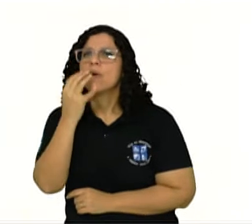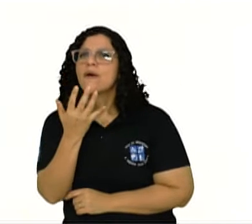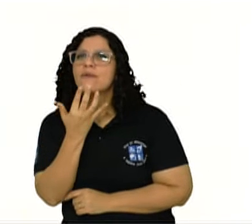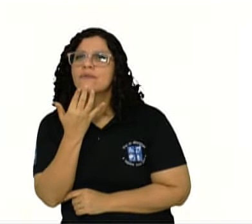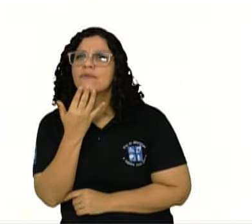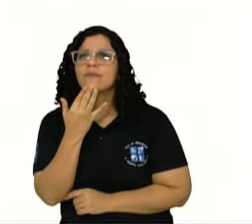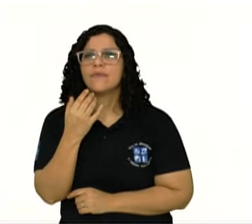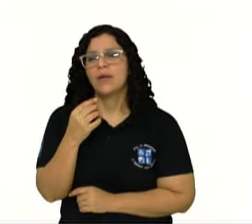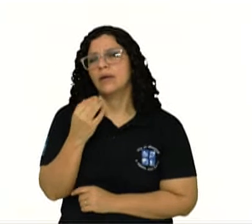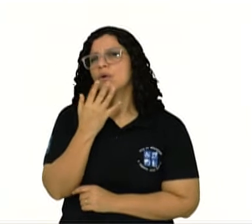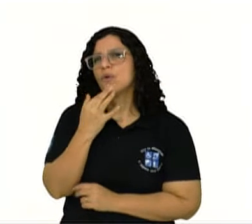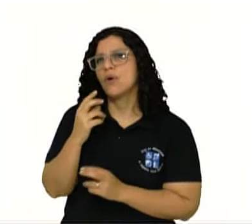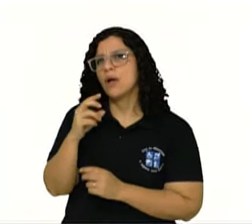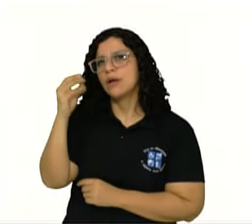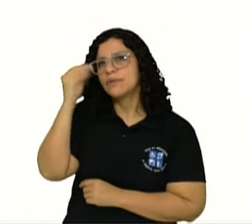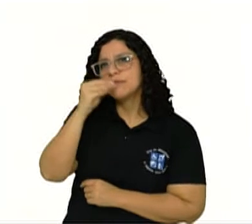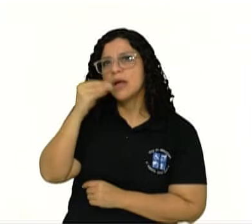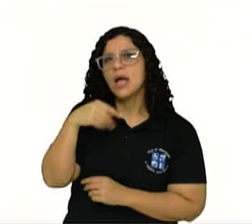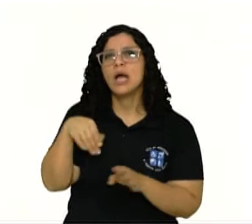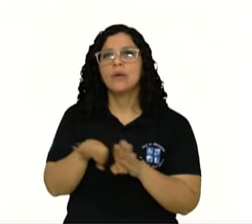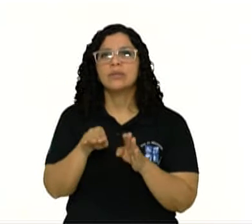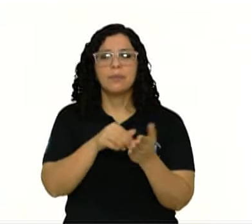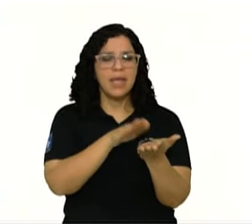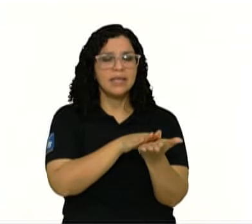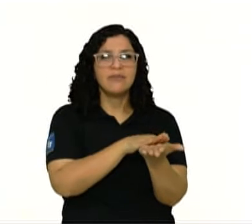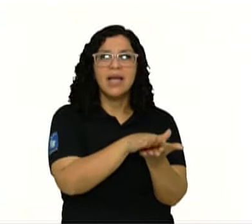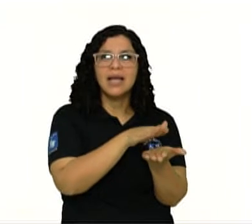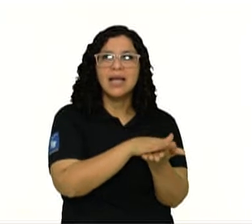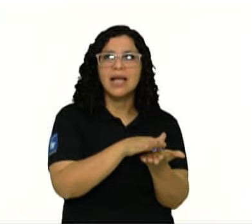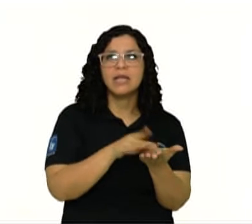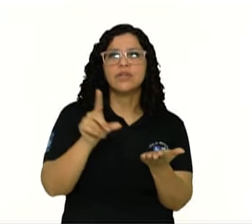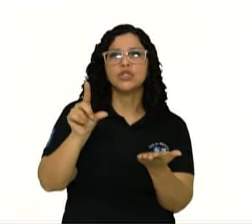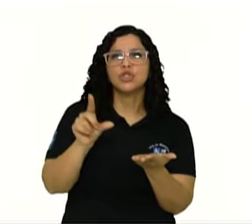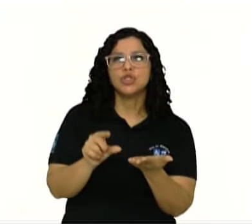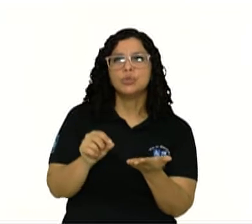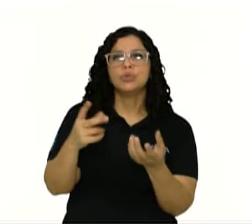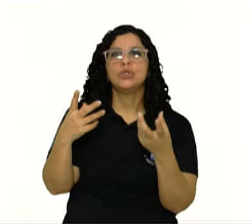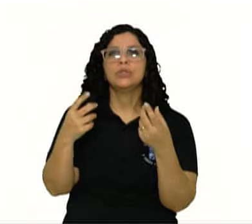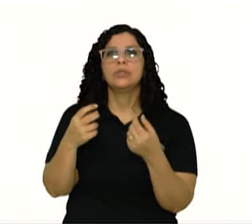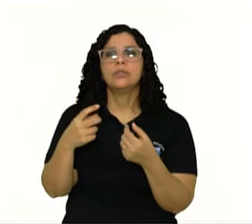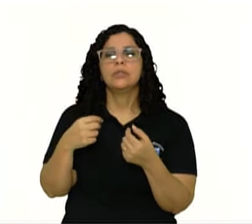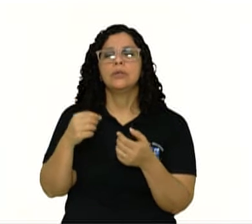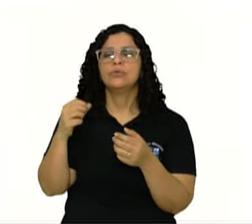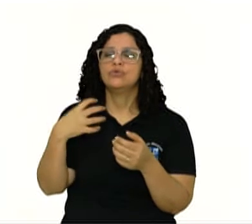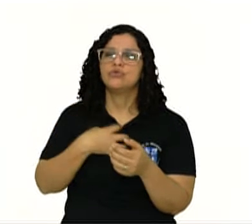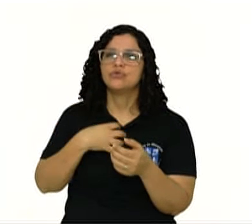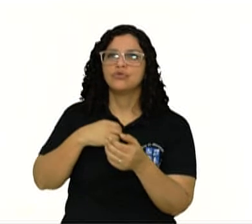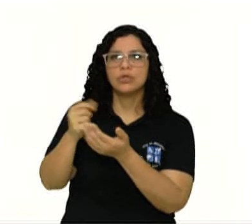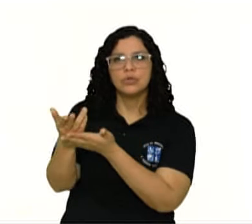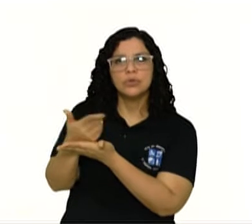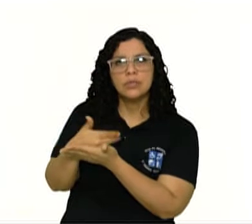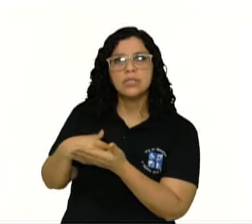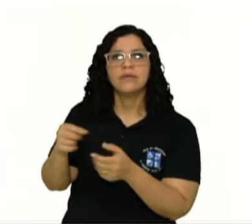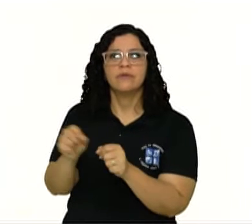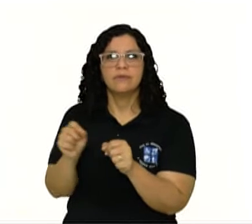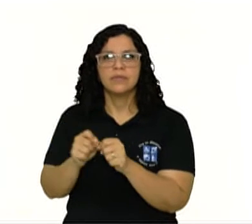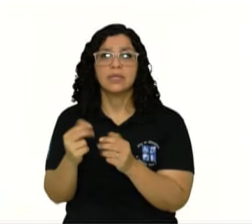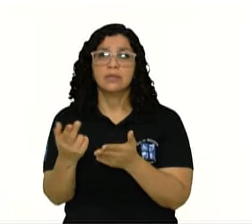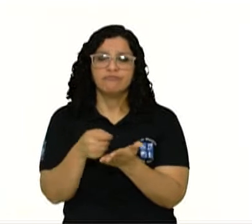O desgaste dessa gravura, dessa matriz, vai reproduzir, né, gravuras